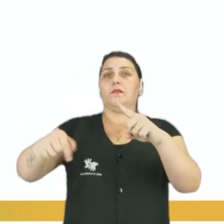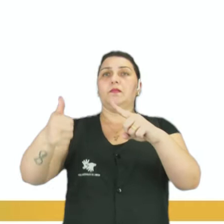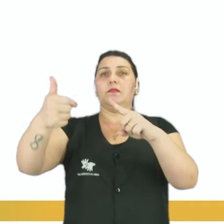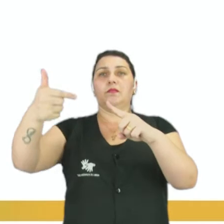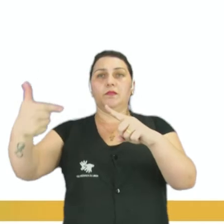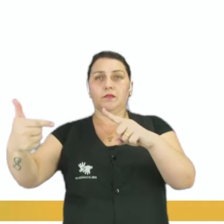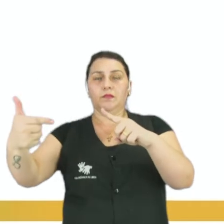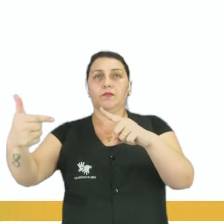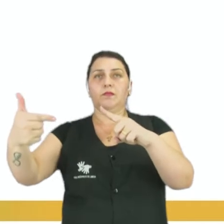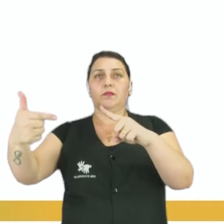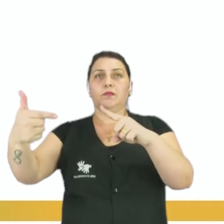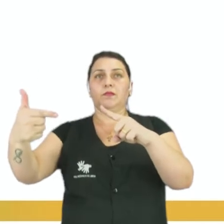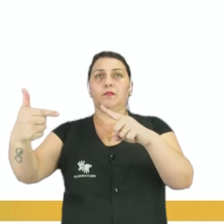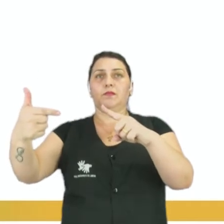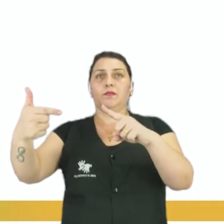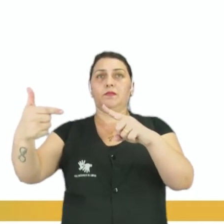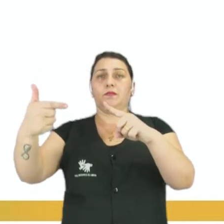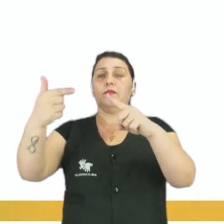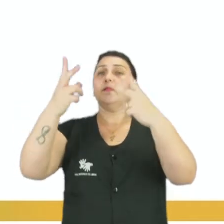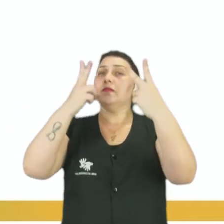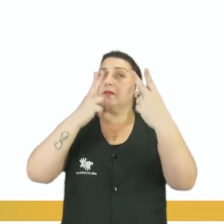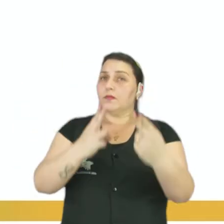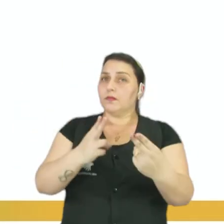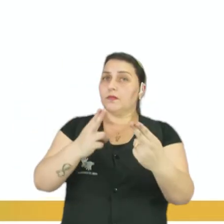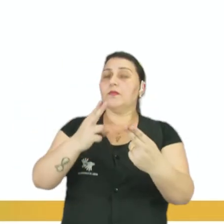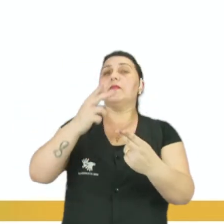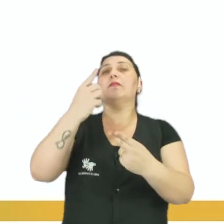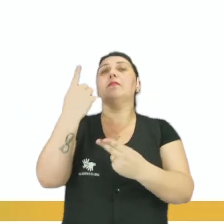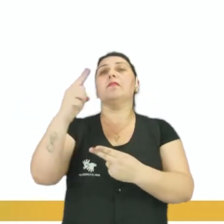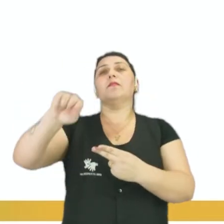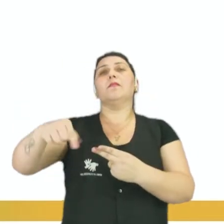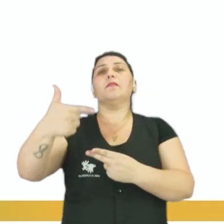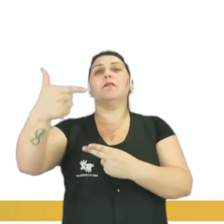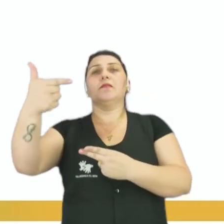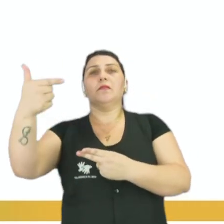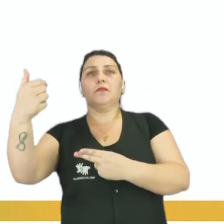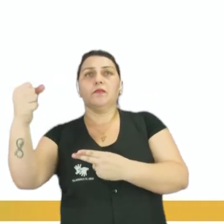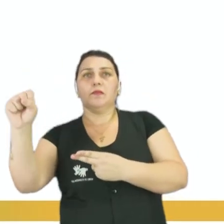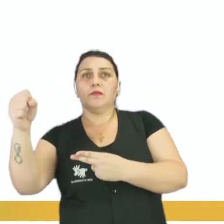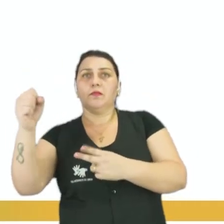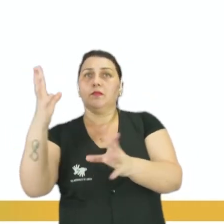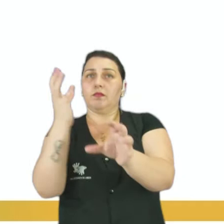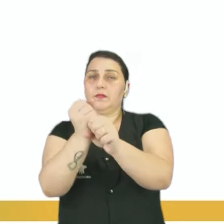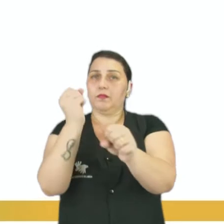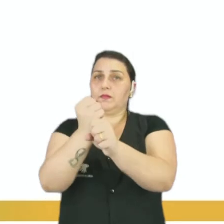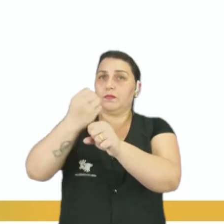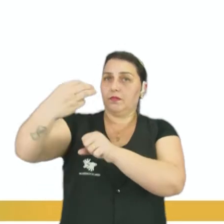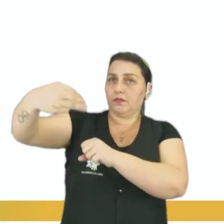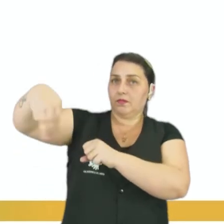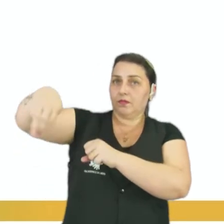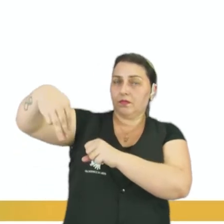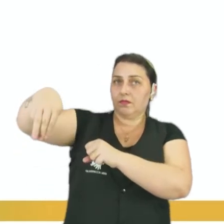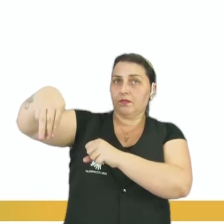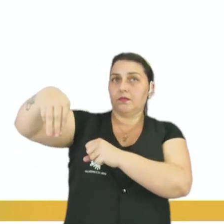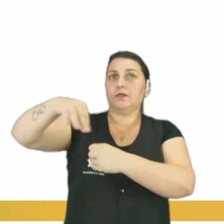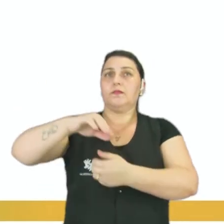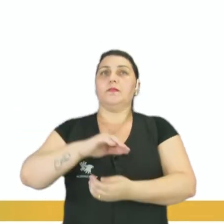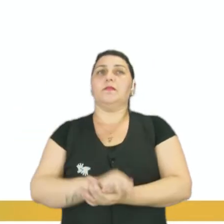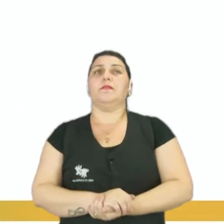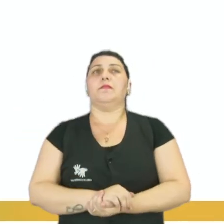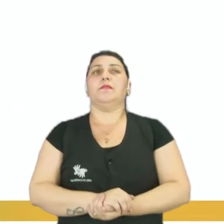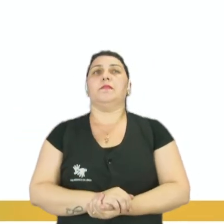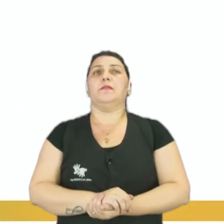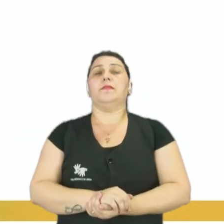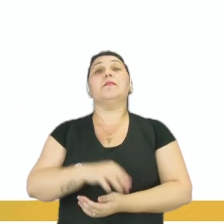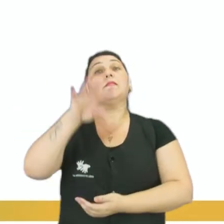pela constante 1,12 E aí nós teremos o valor total que é 1,28